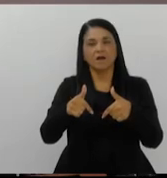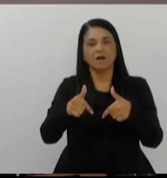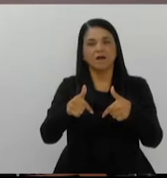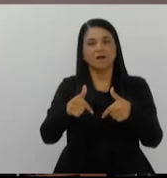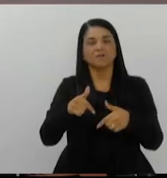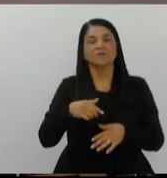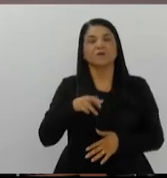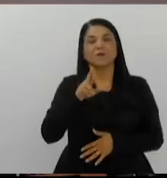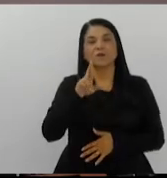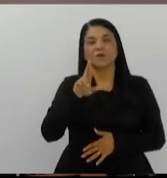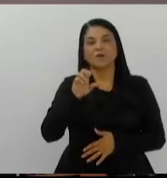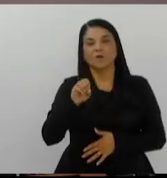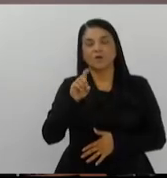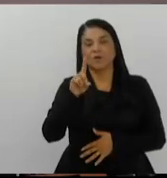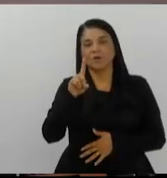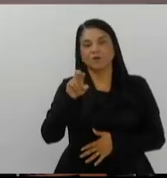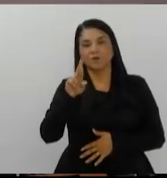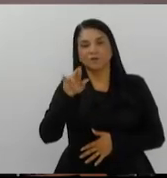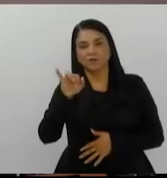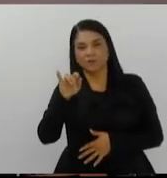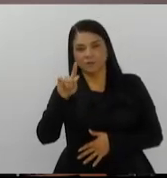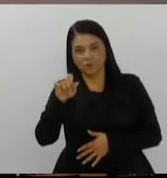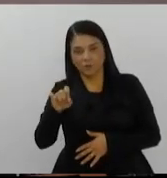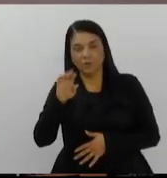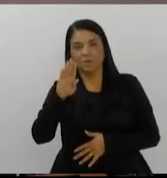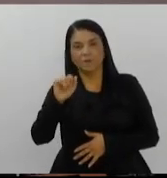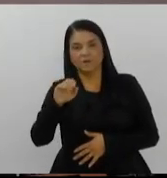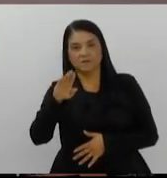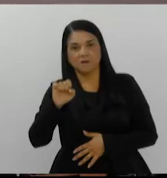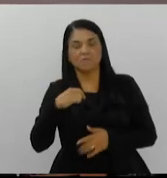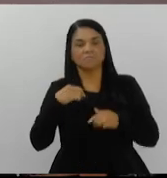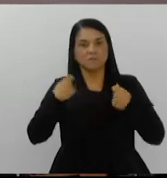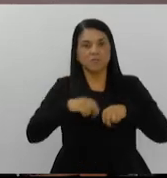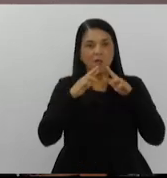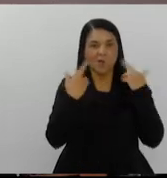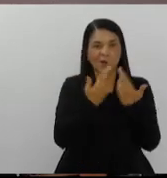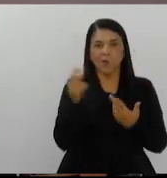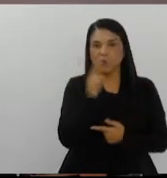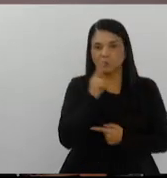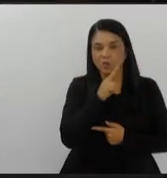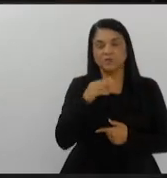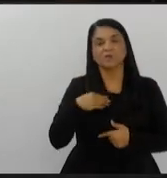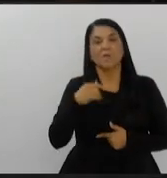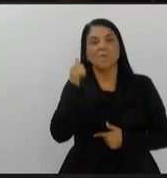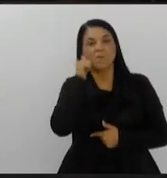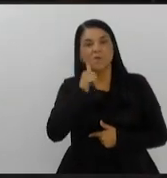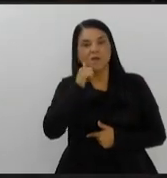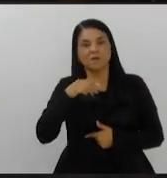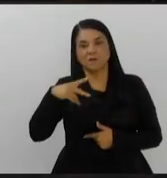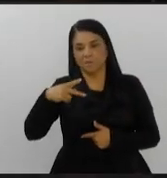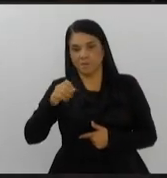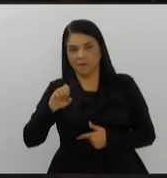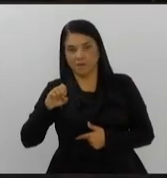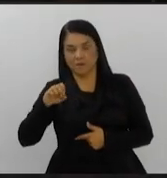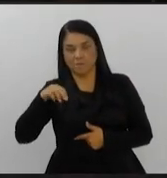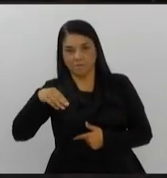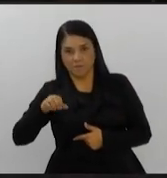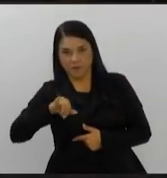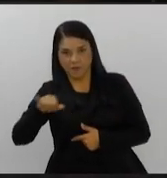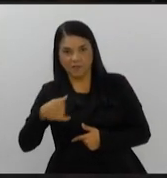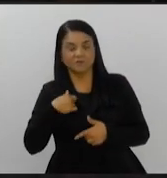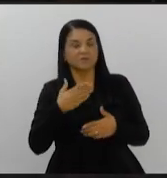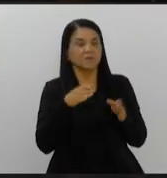Rodrigo Bacelar, precisamos nos reunir com urgência. Mulheres na PEMERG. Governador, convocação dos concursados